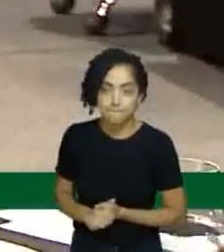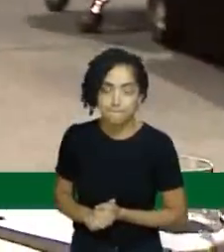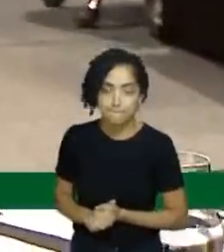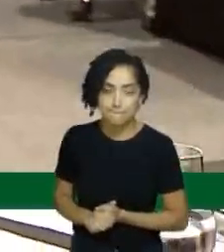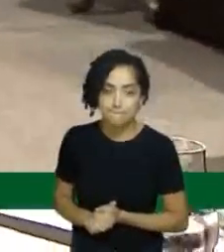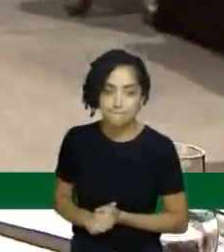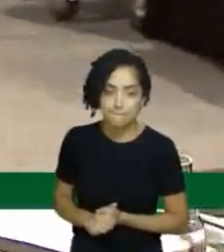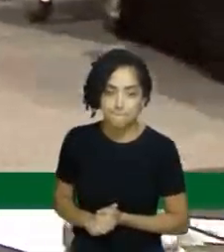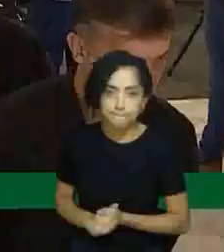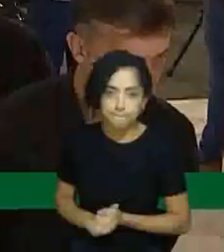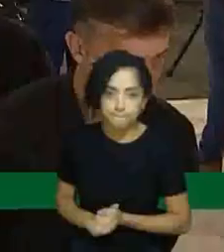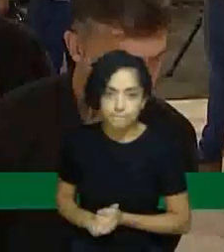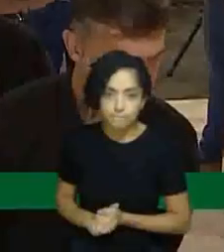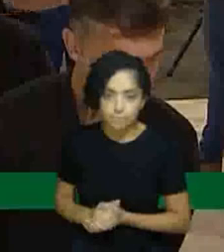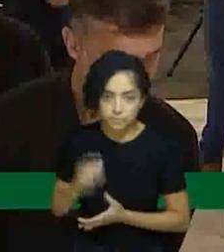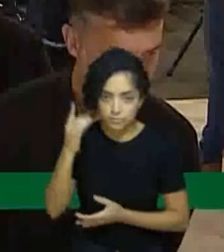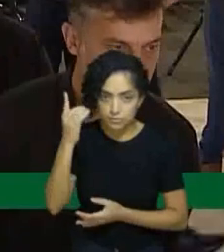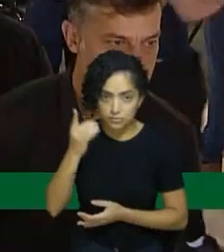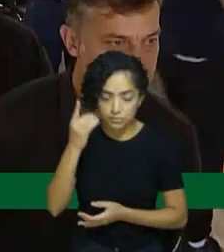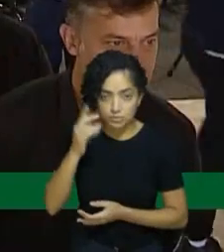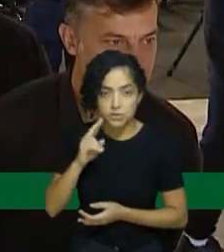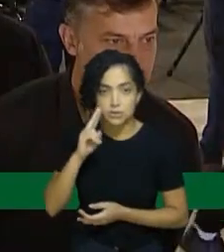keling Deputado